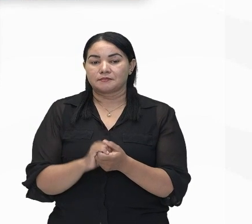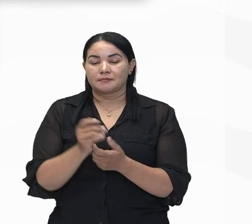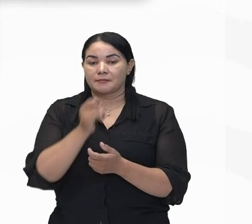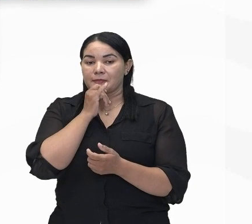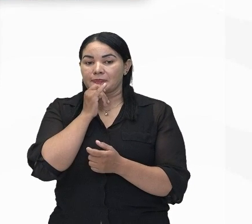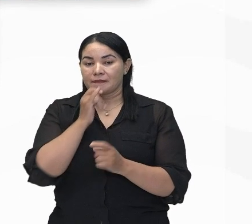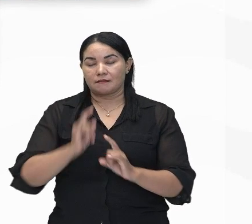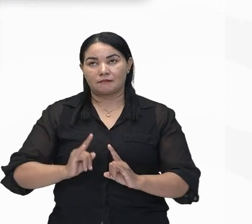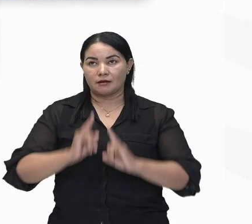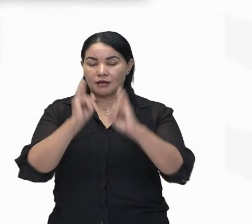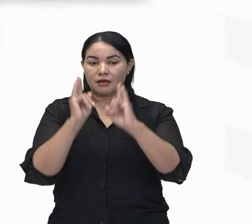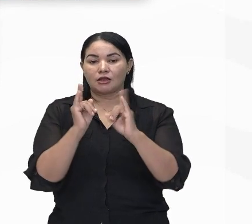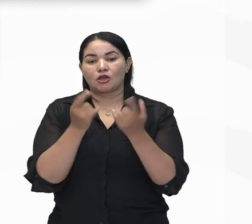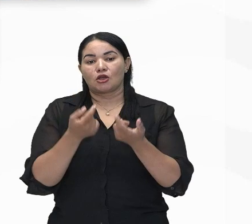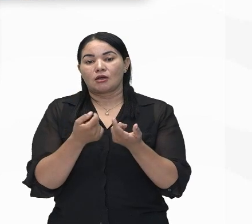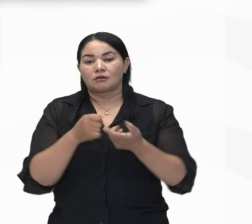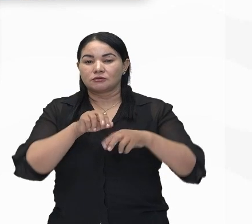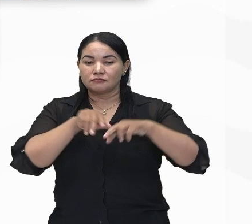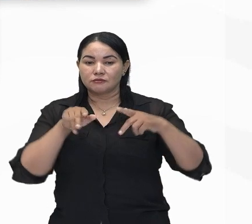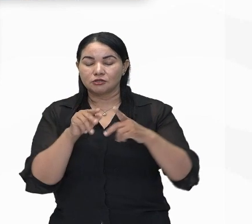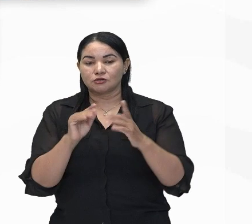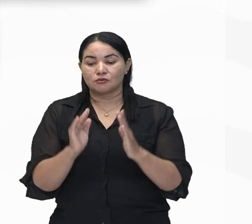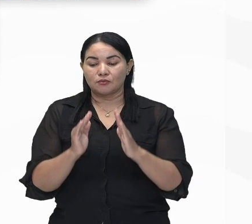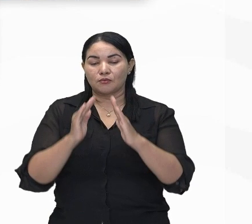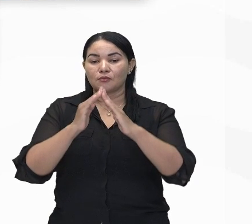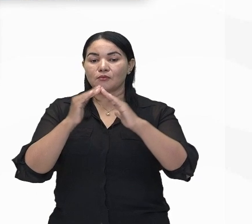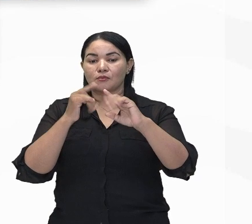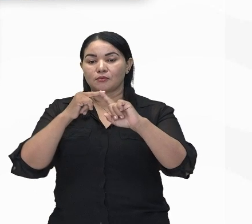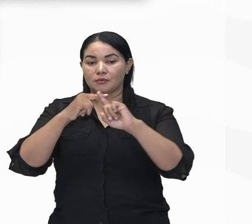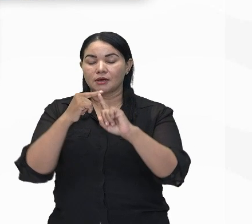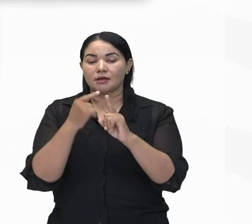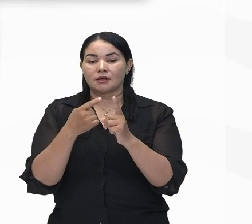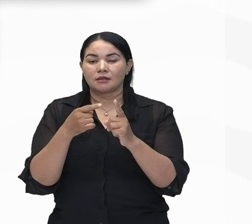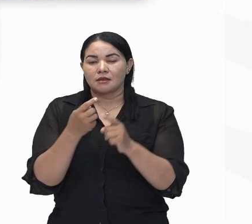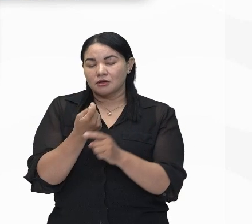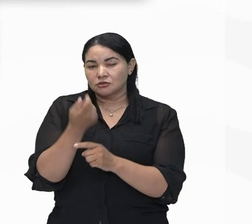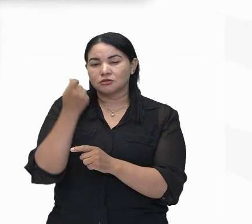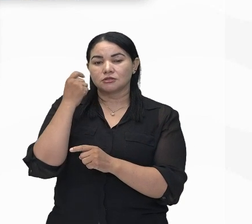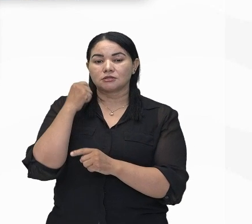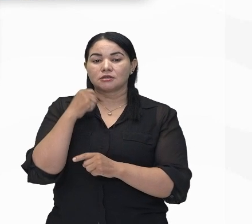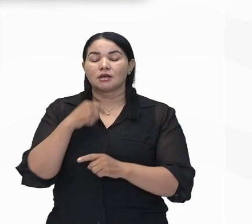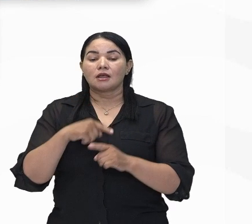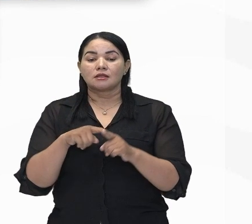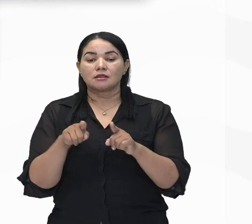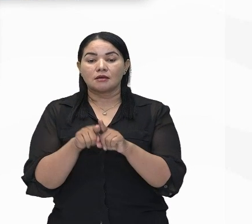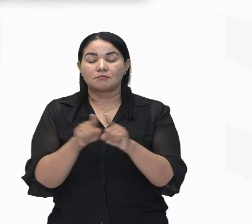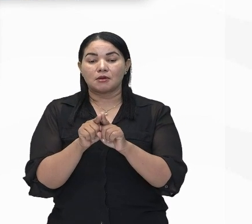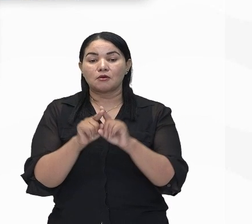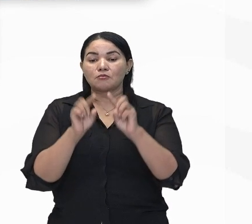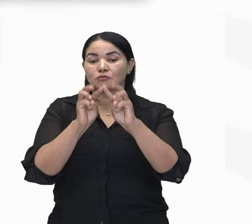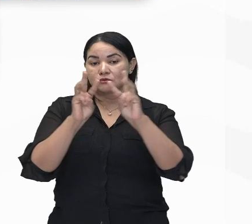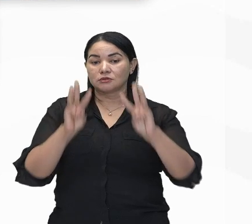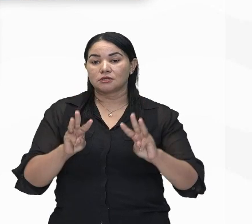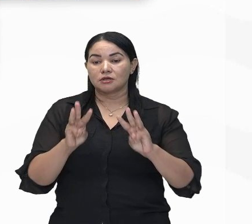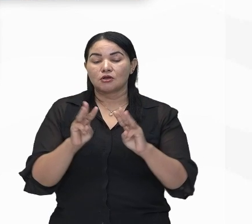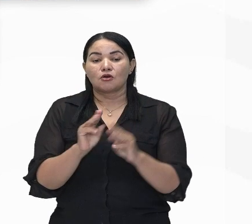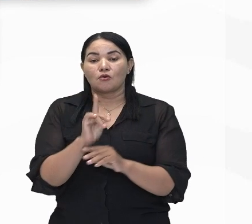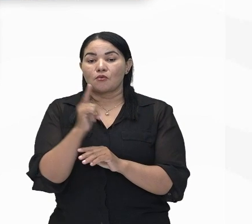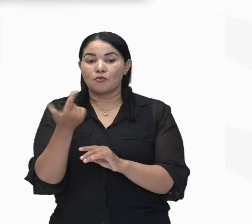uma igreja, por exemplo, antiga, né? Um museu, uma obra de